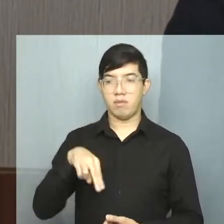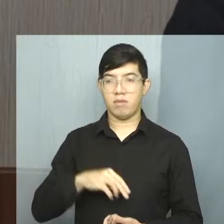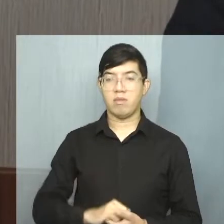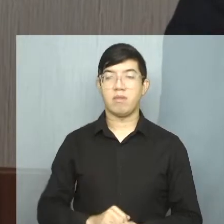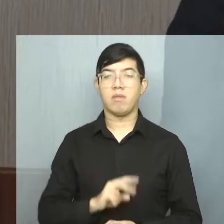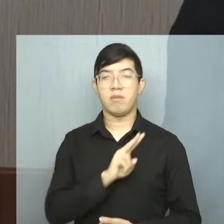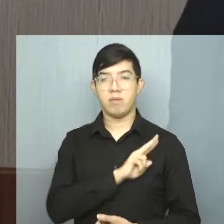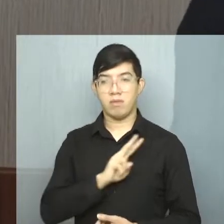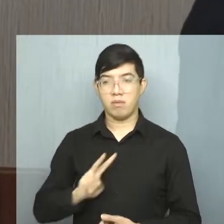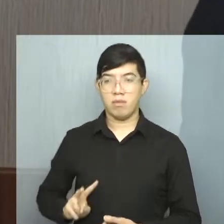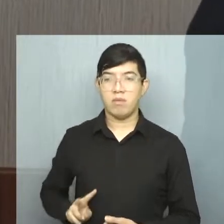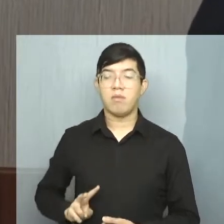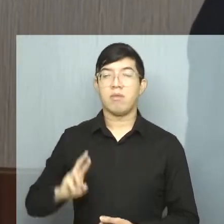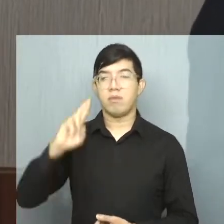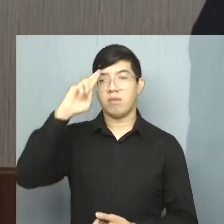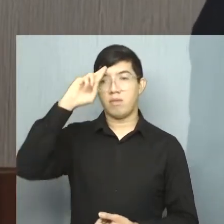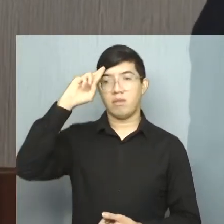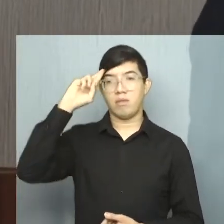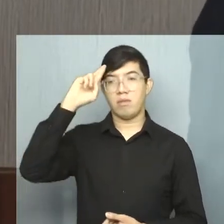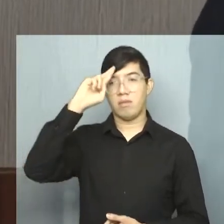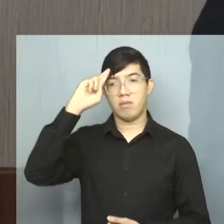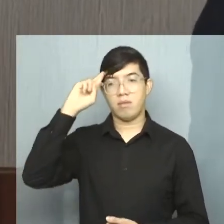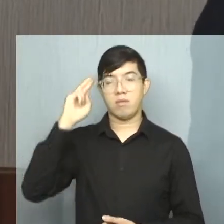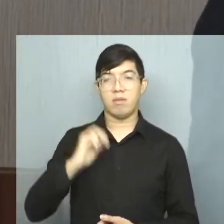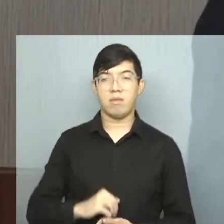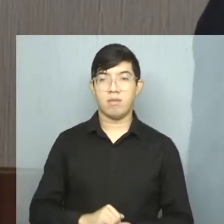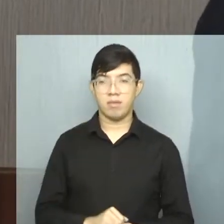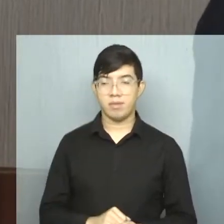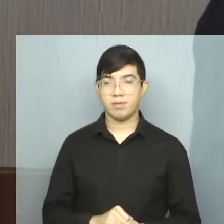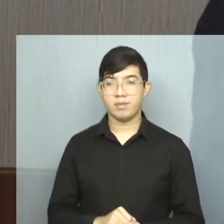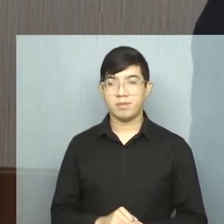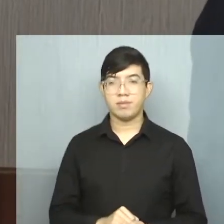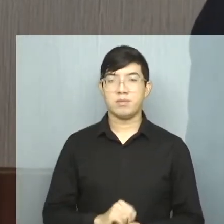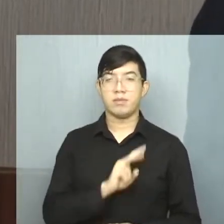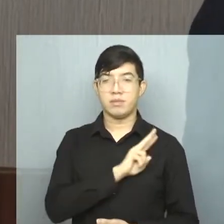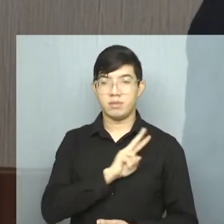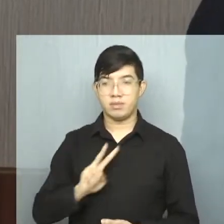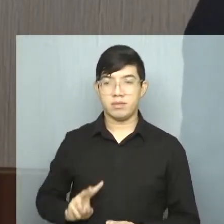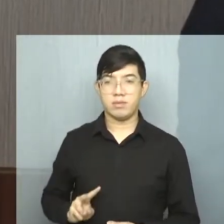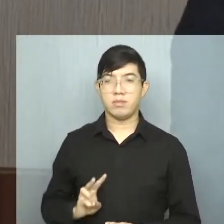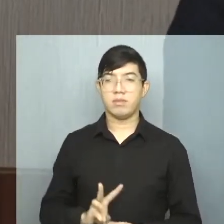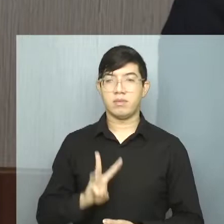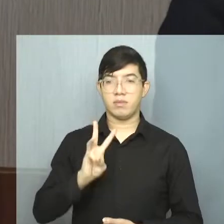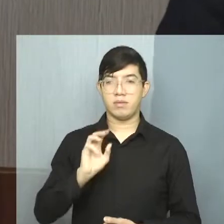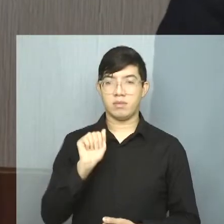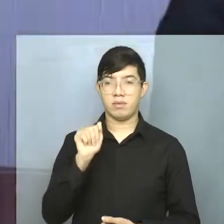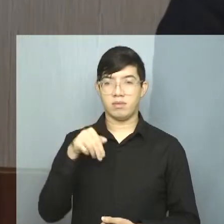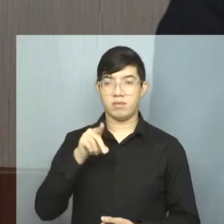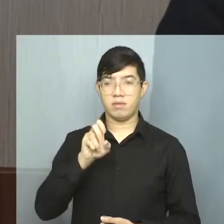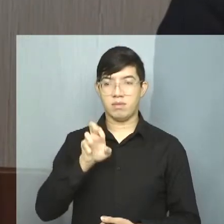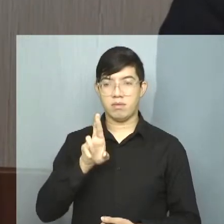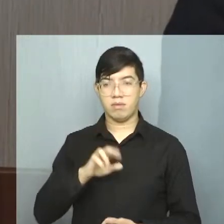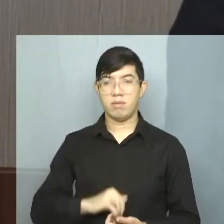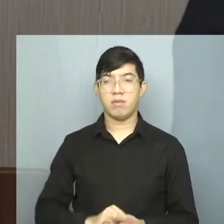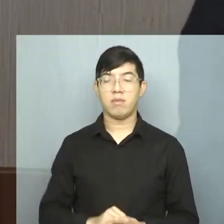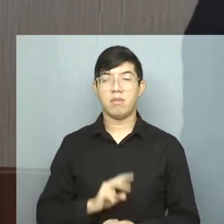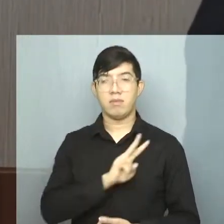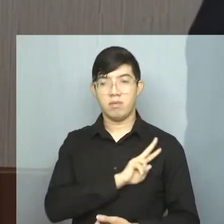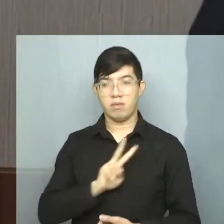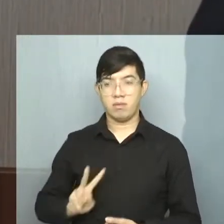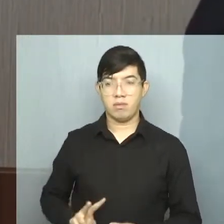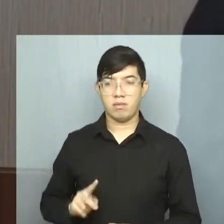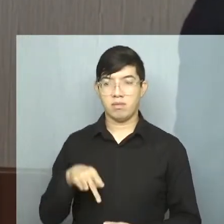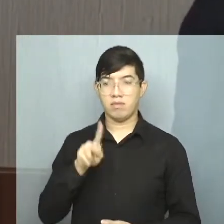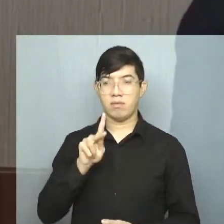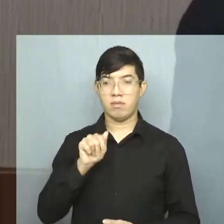Renan Colares, vereador Wanda Alencar, vereadora Cátia